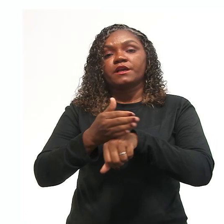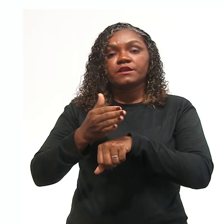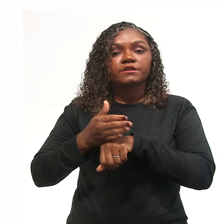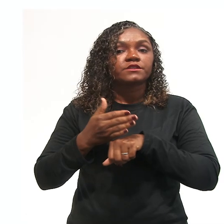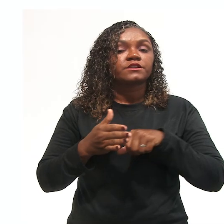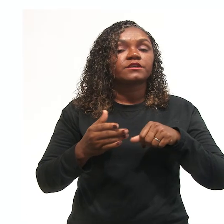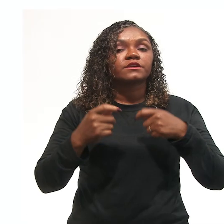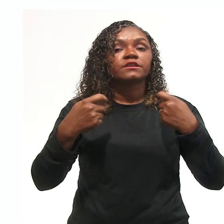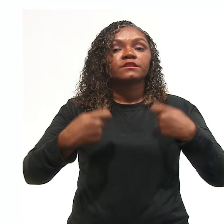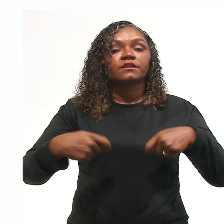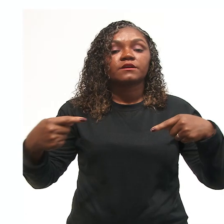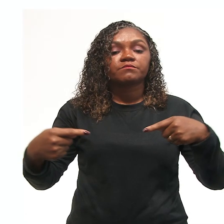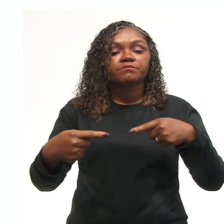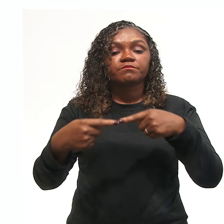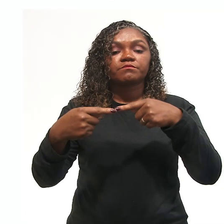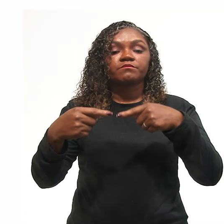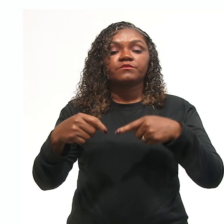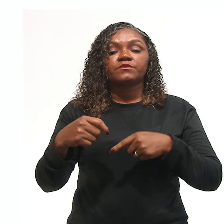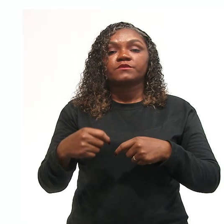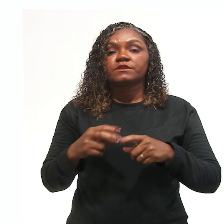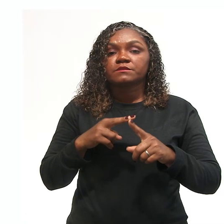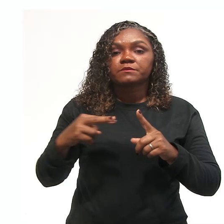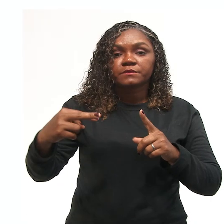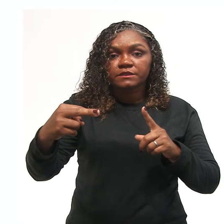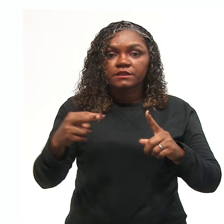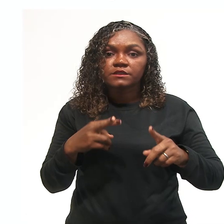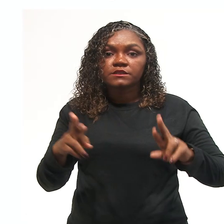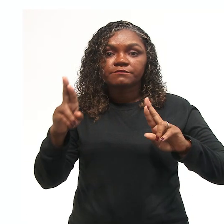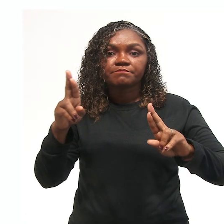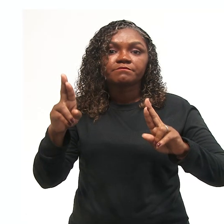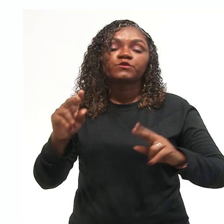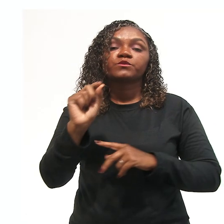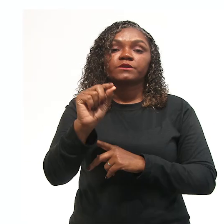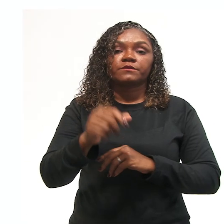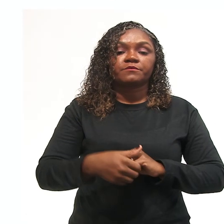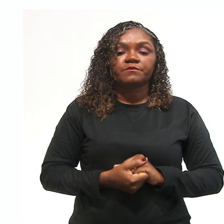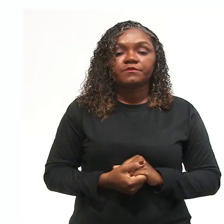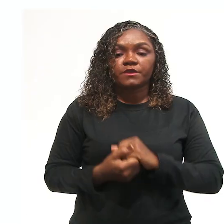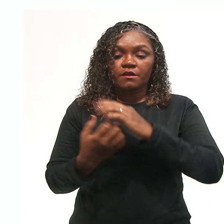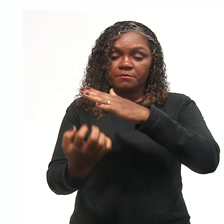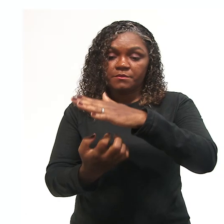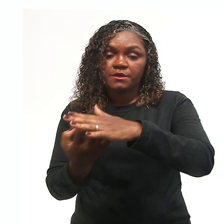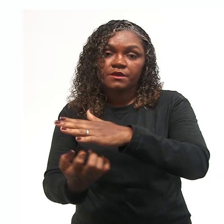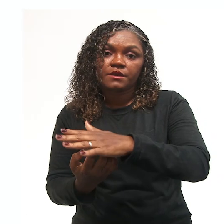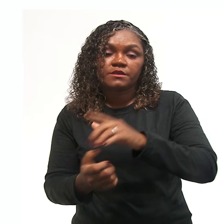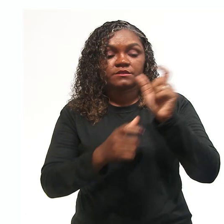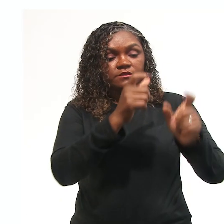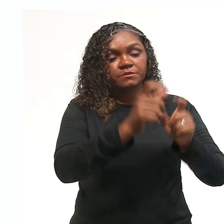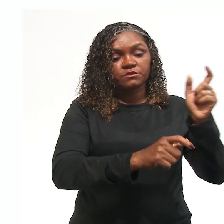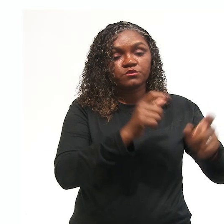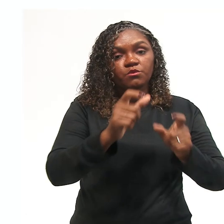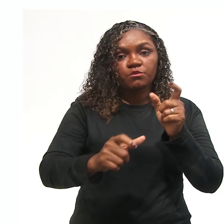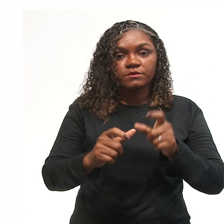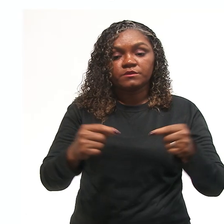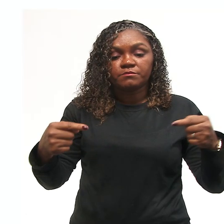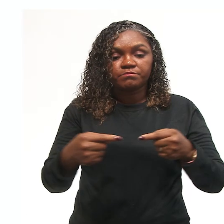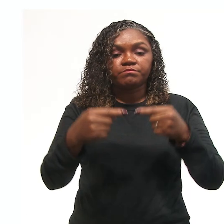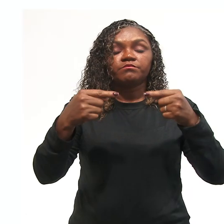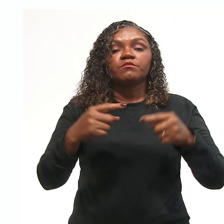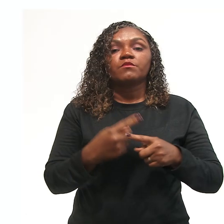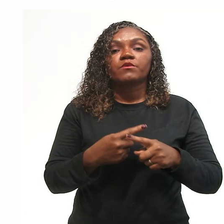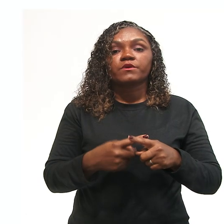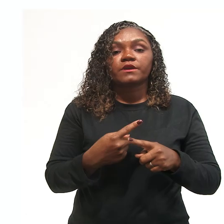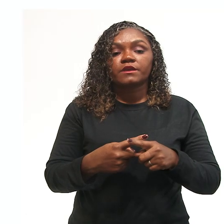a conciliação de expectativas entre a organização e as pessoas. Para quê? Para